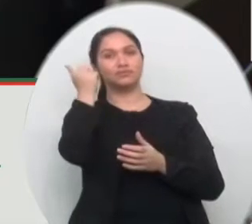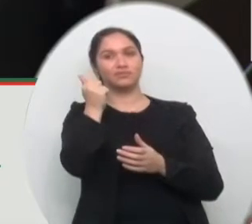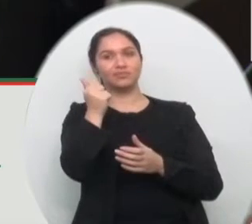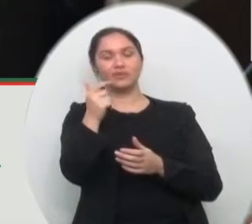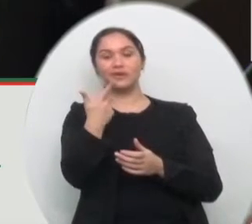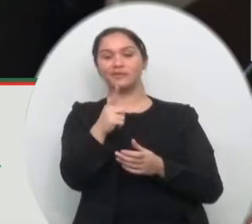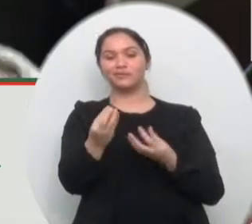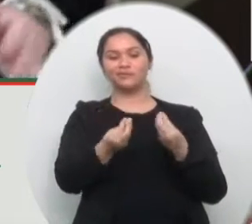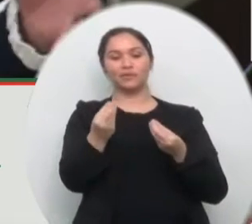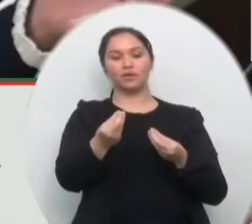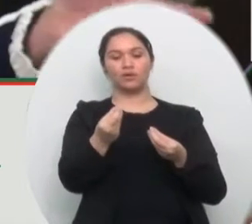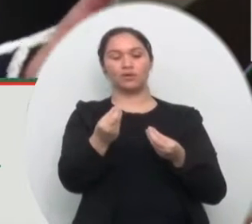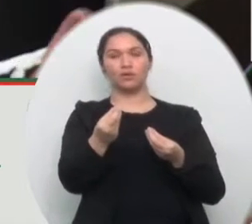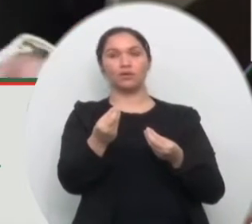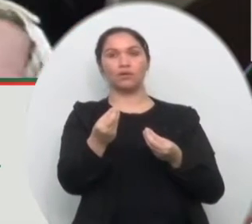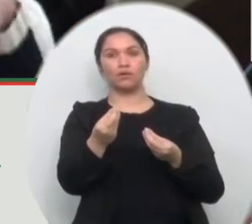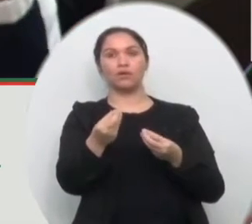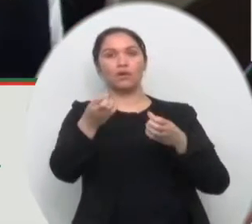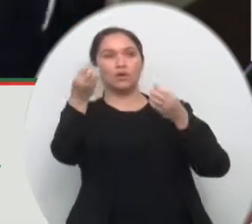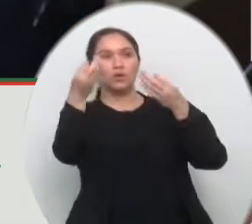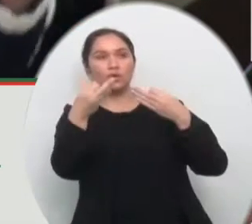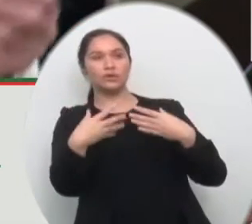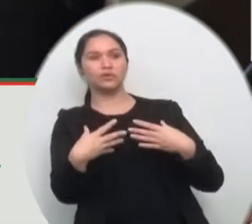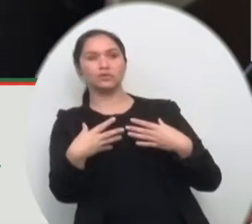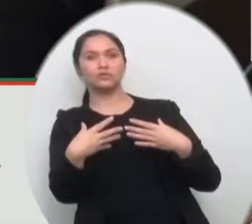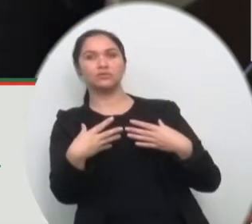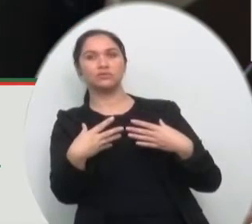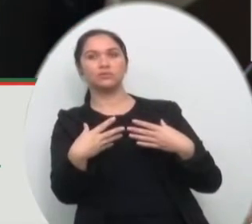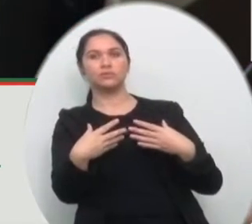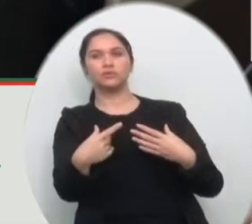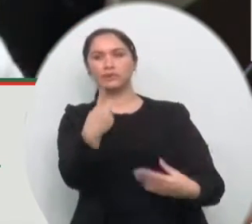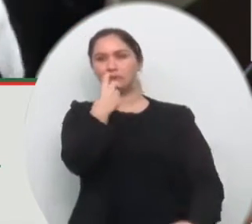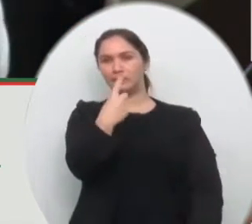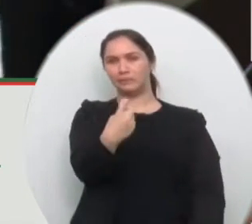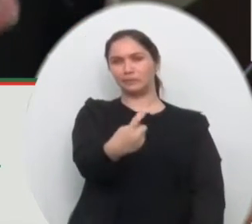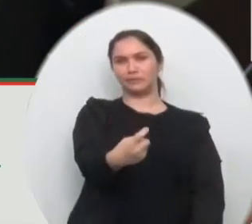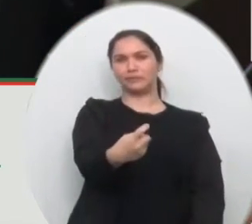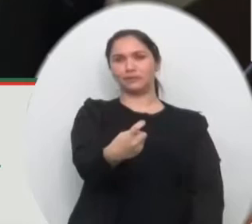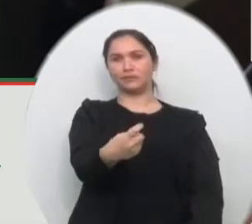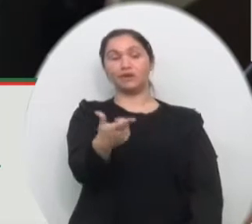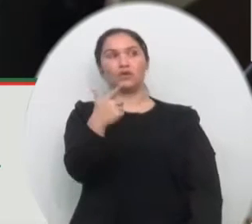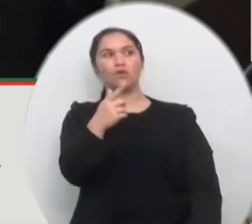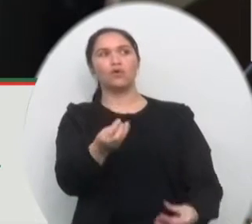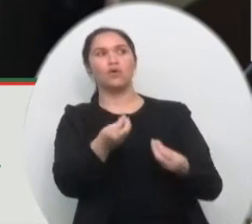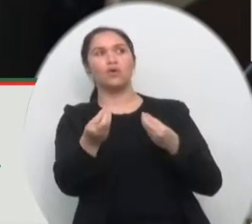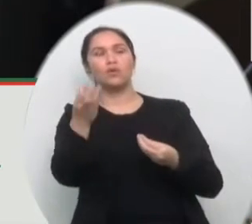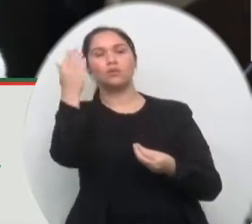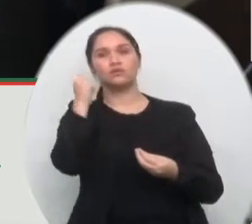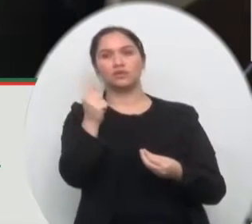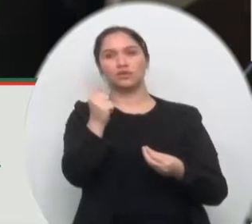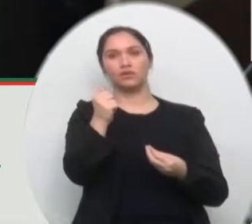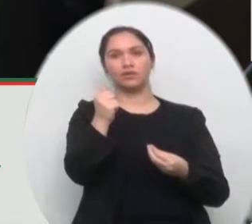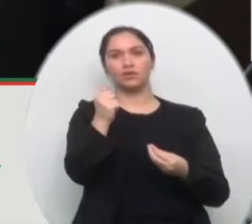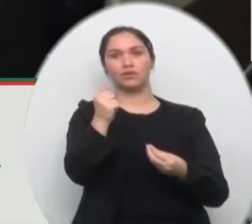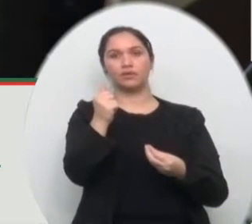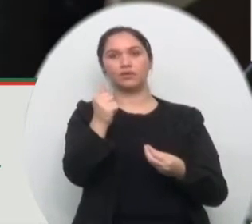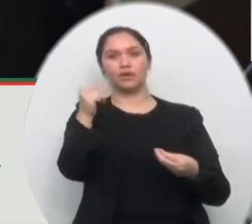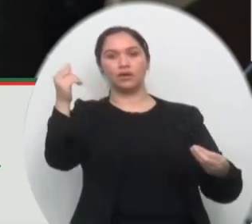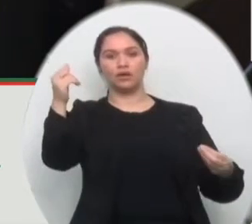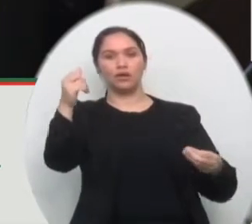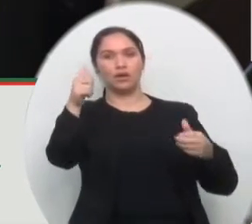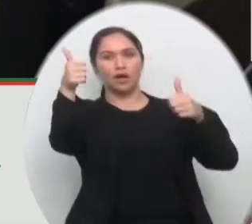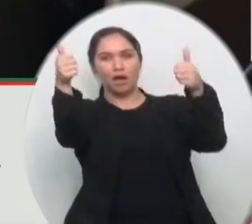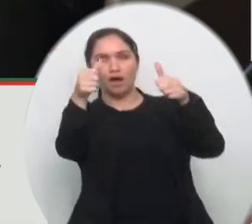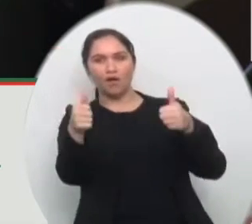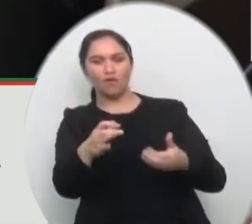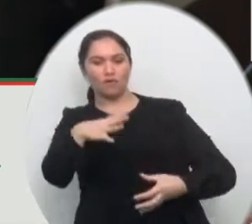medir o odor. É diferente quando você pode medir o barulho que essa empresa causa lá na região e daí você faz todo